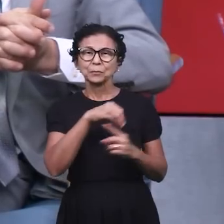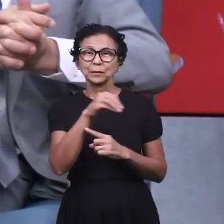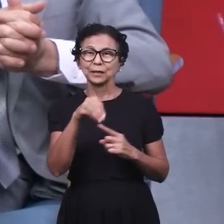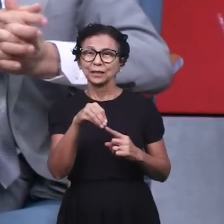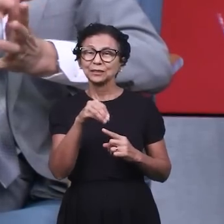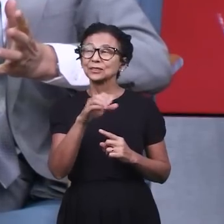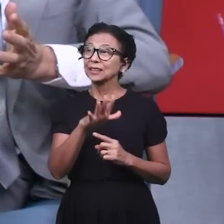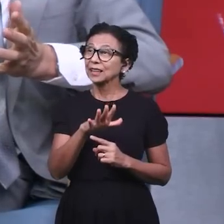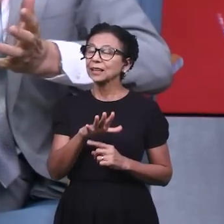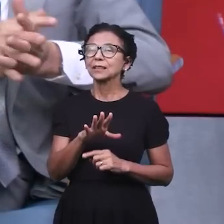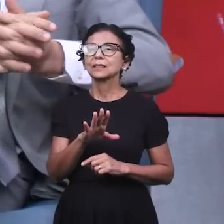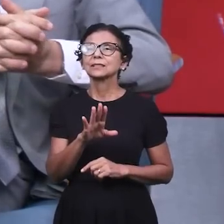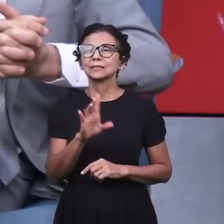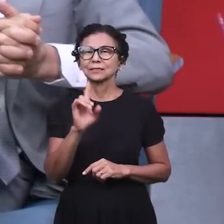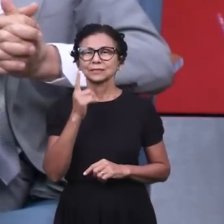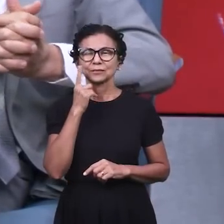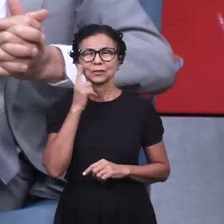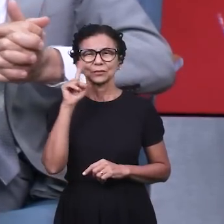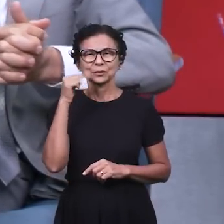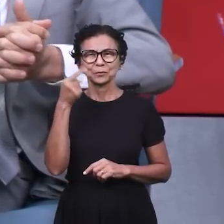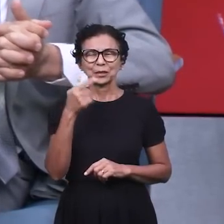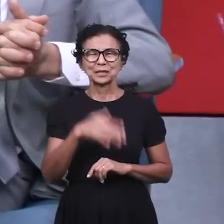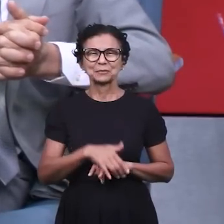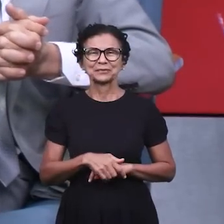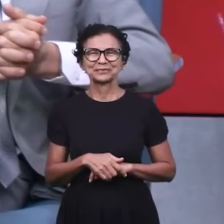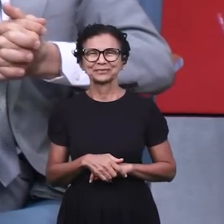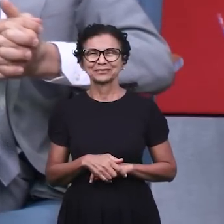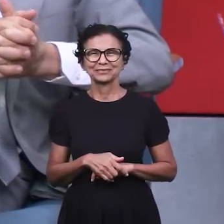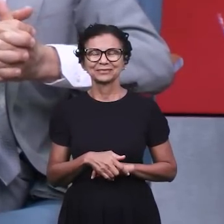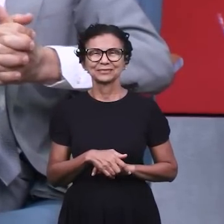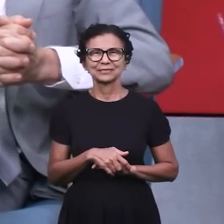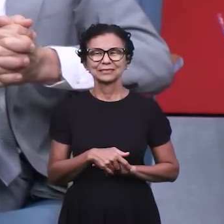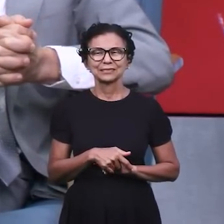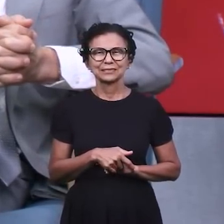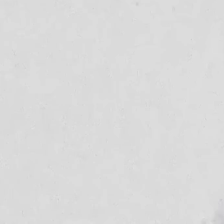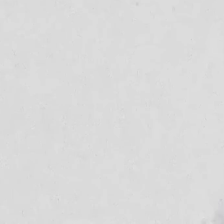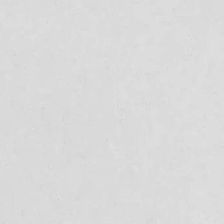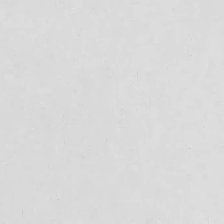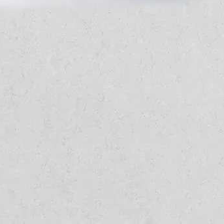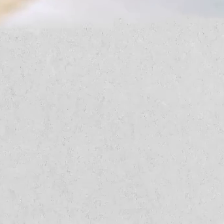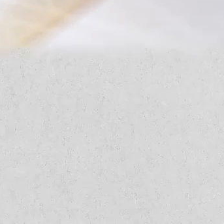meio de graça? Nós vamos falar sobre isso no próximo. A paz do Senhor.